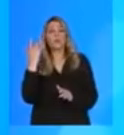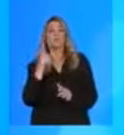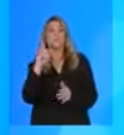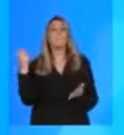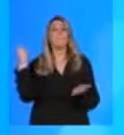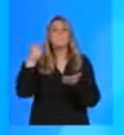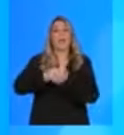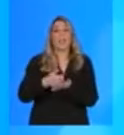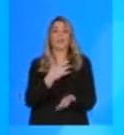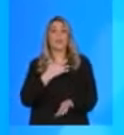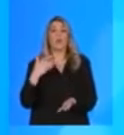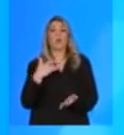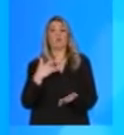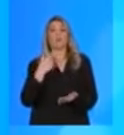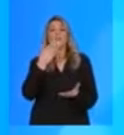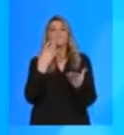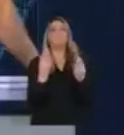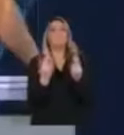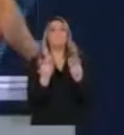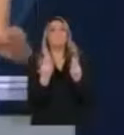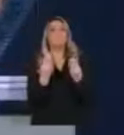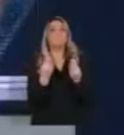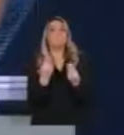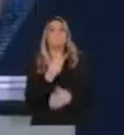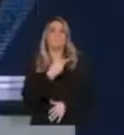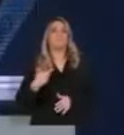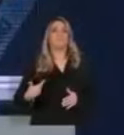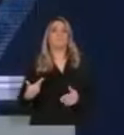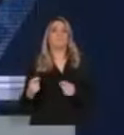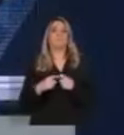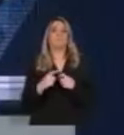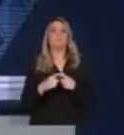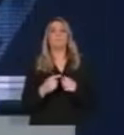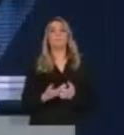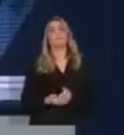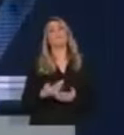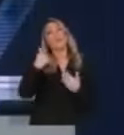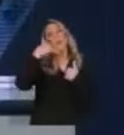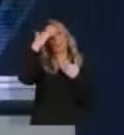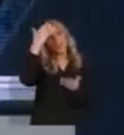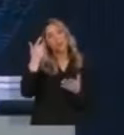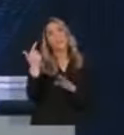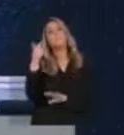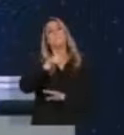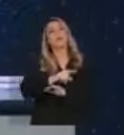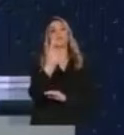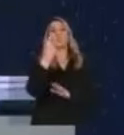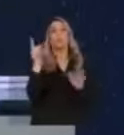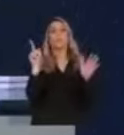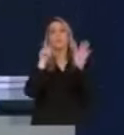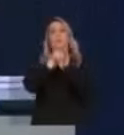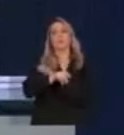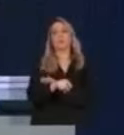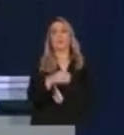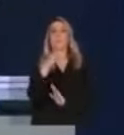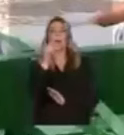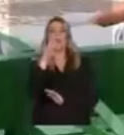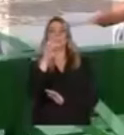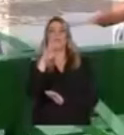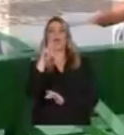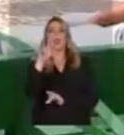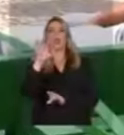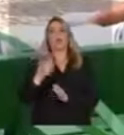a o serviço público na área da saúde Obrigada candidato vamos a mais uma pergunta agora para o candidato Marcelo